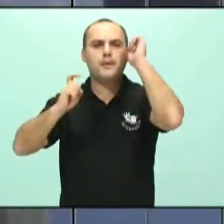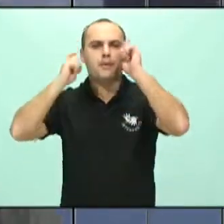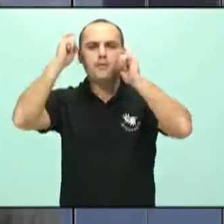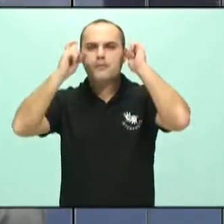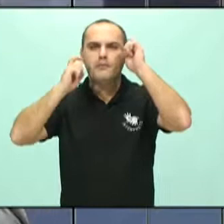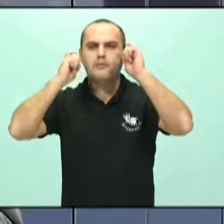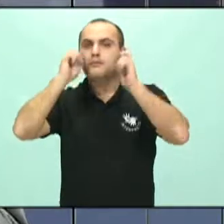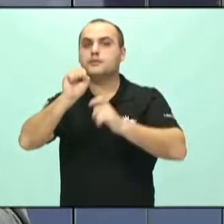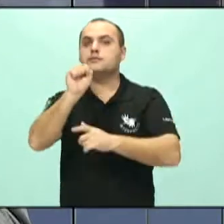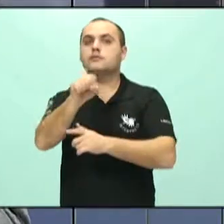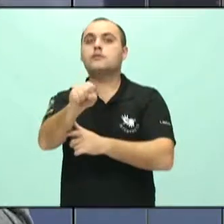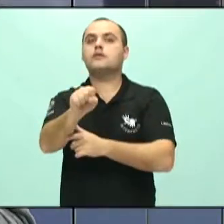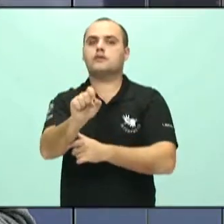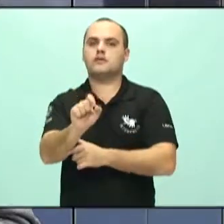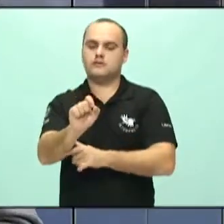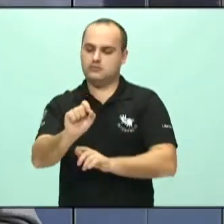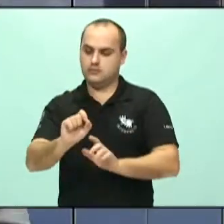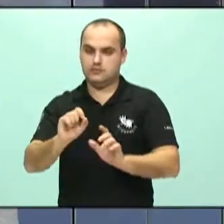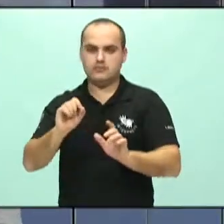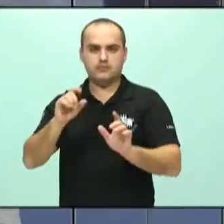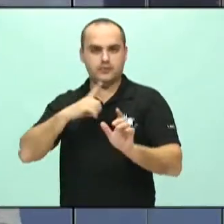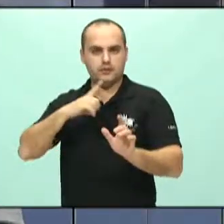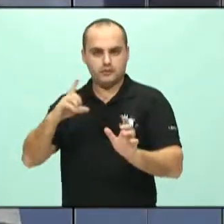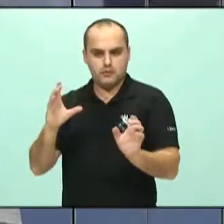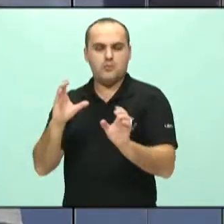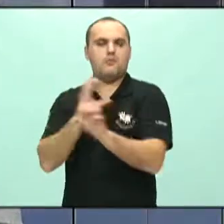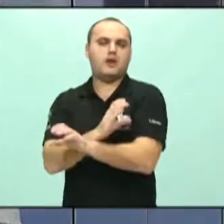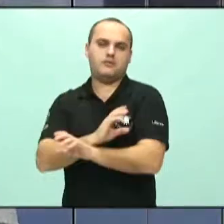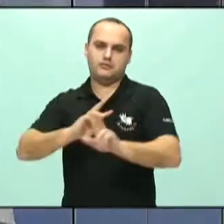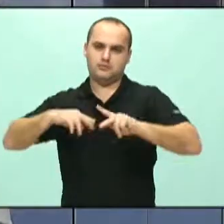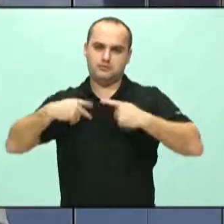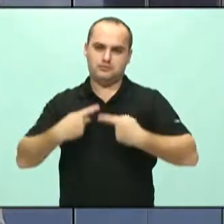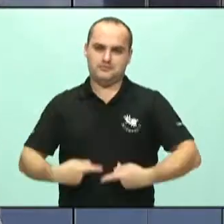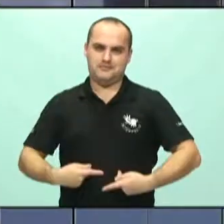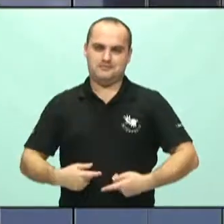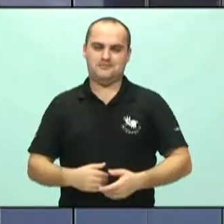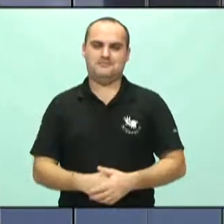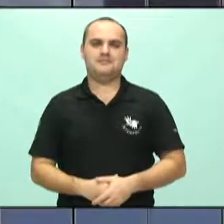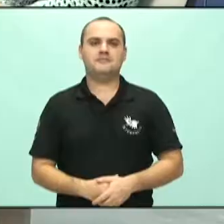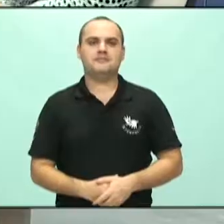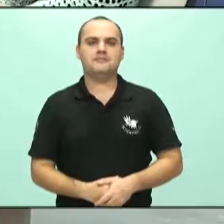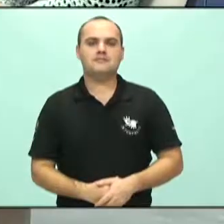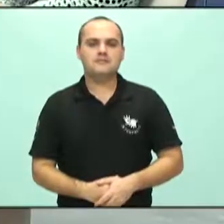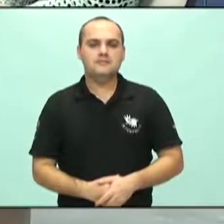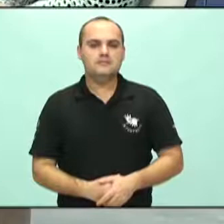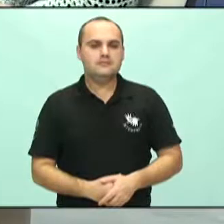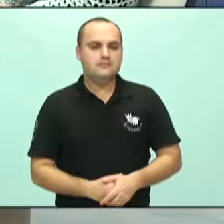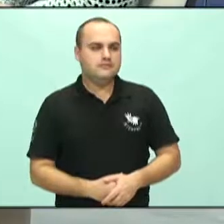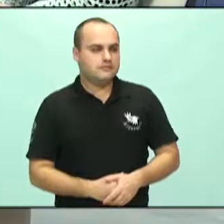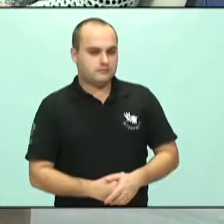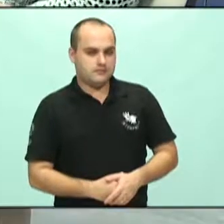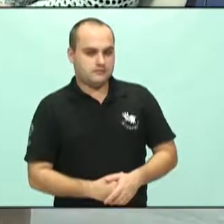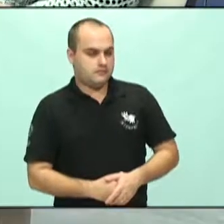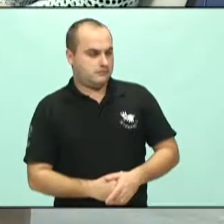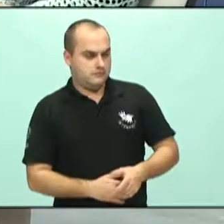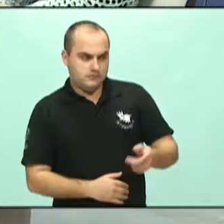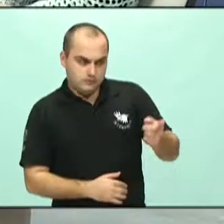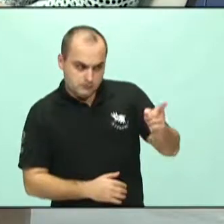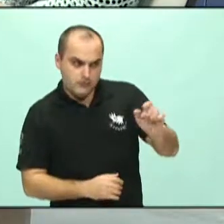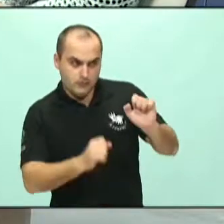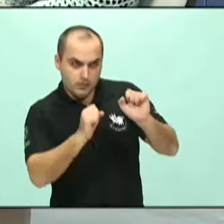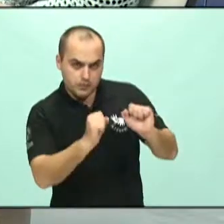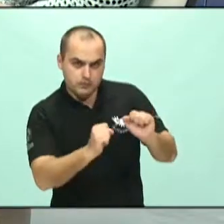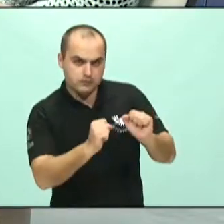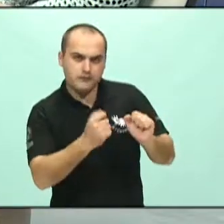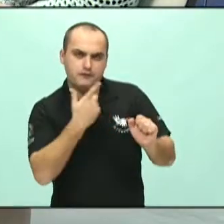uma totalidade do ser humano como um todo. Vocês poderiam falar um pouquinho a respeito da metodologia, porque a